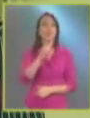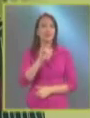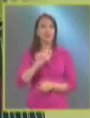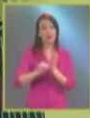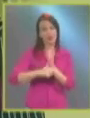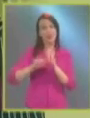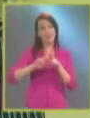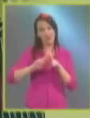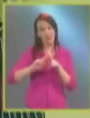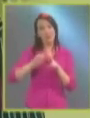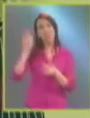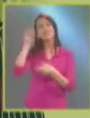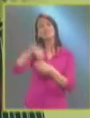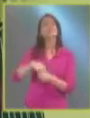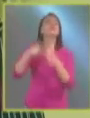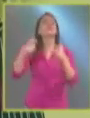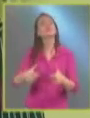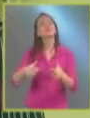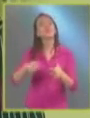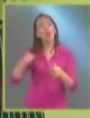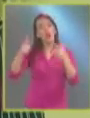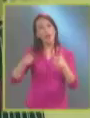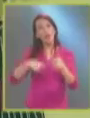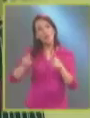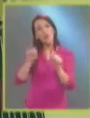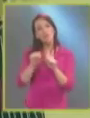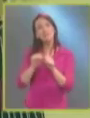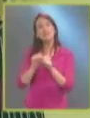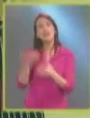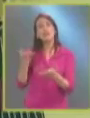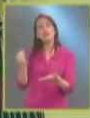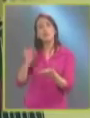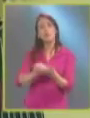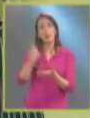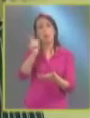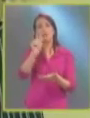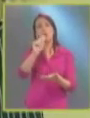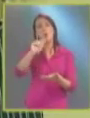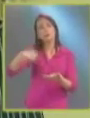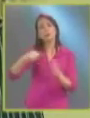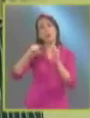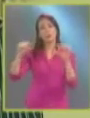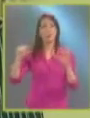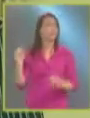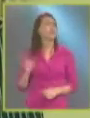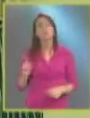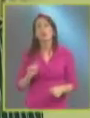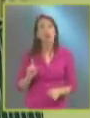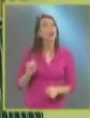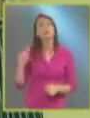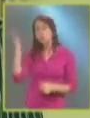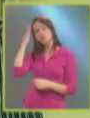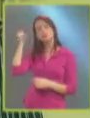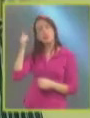na delegacia de mulheres onde que eu fui fazer, eles queriam colocar a minha identidade como não assina. Eu disse, não, você vai fazer outra. Não, mas você é cego. Não,